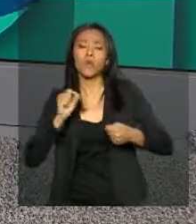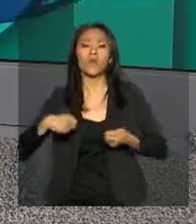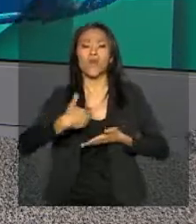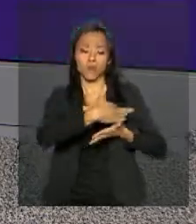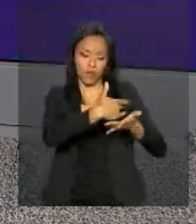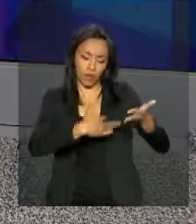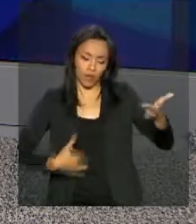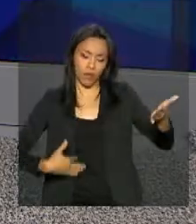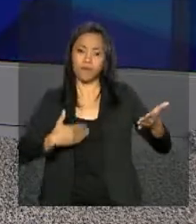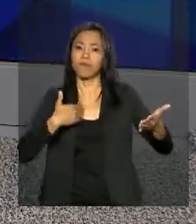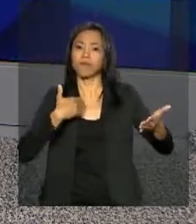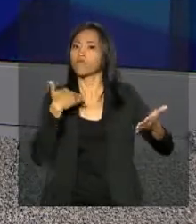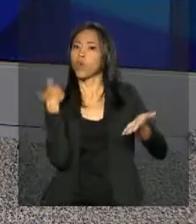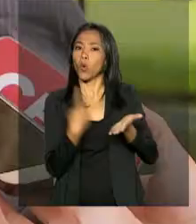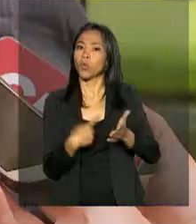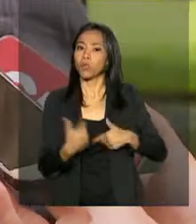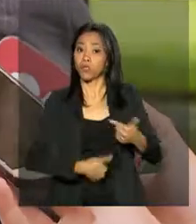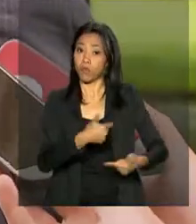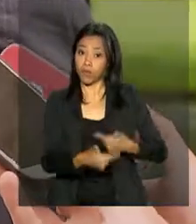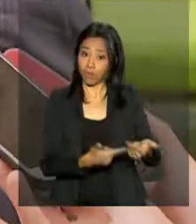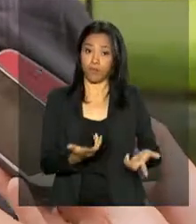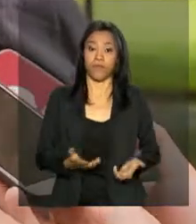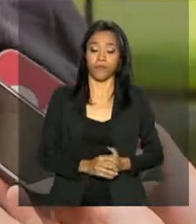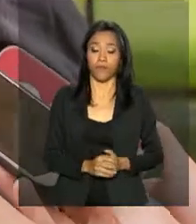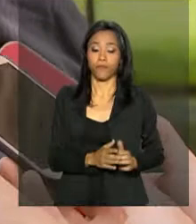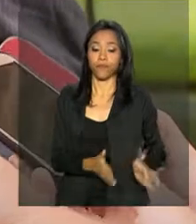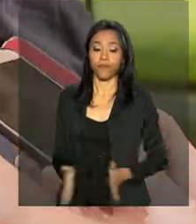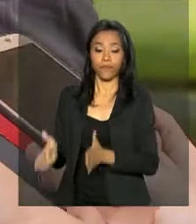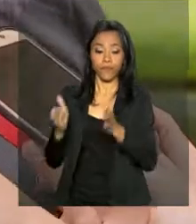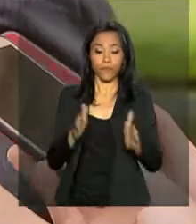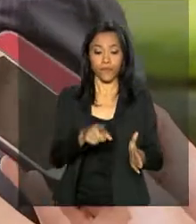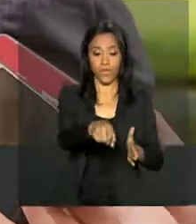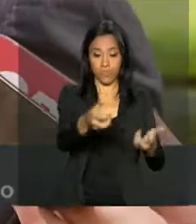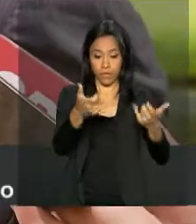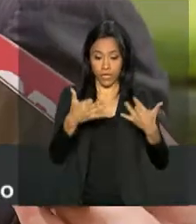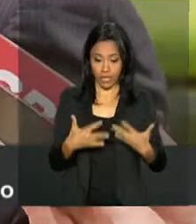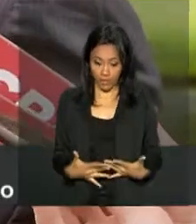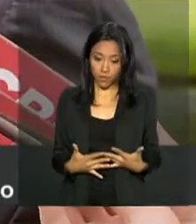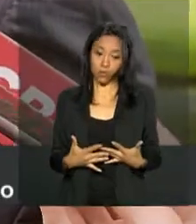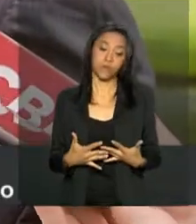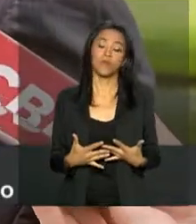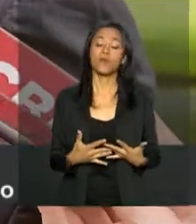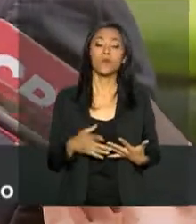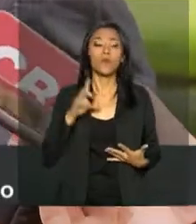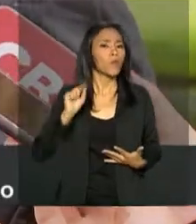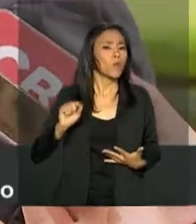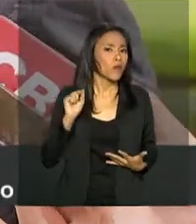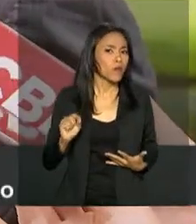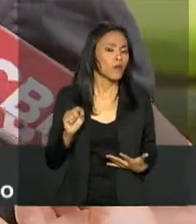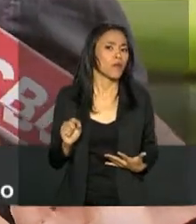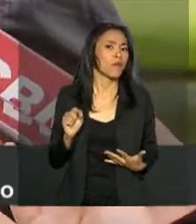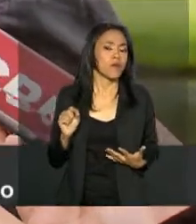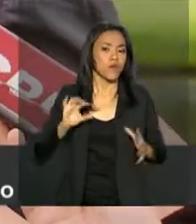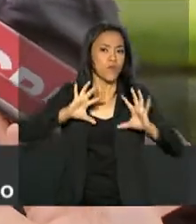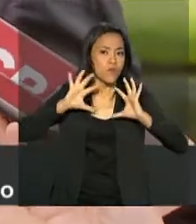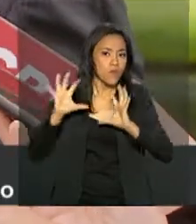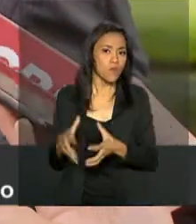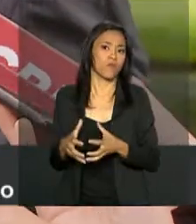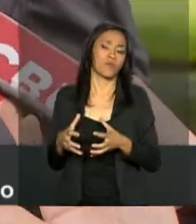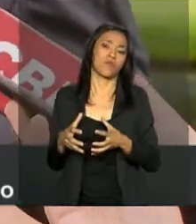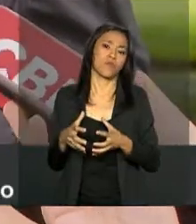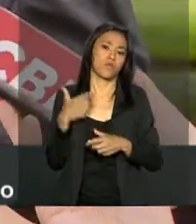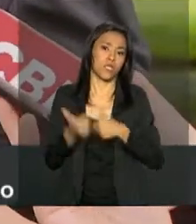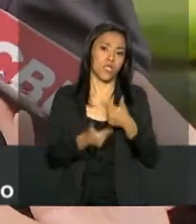governo vamos ouvir os ministros têm que ter 90 novembro para que para que as equipes possam estar com os